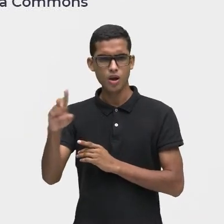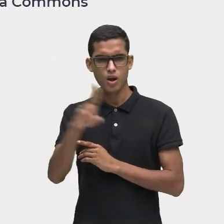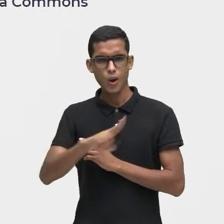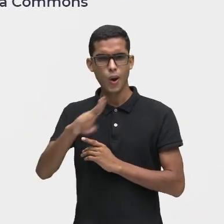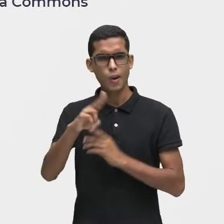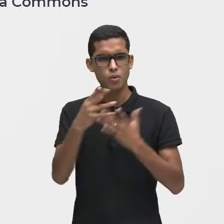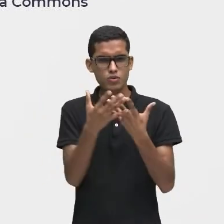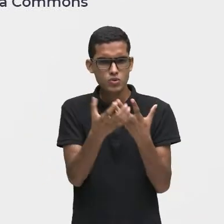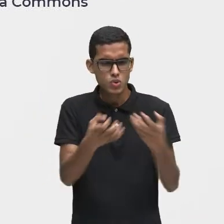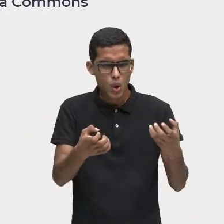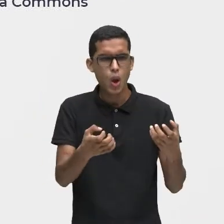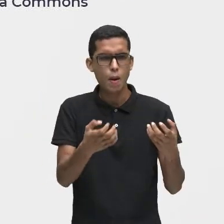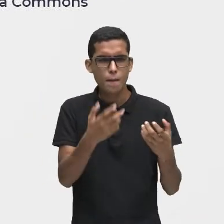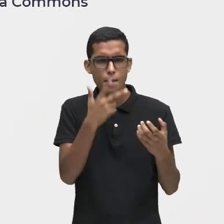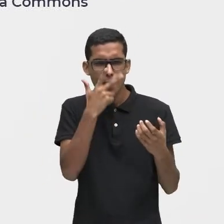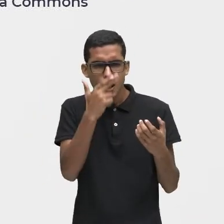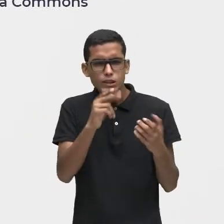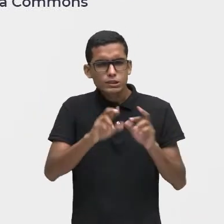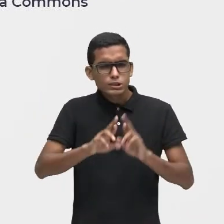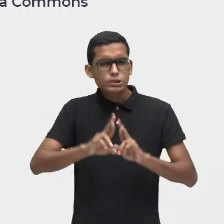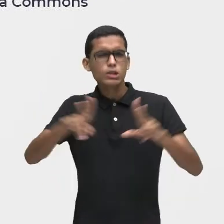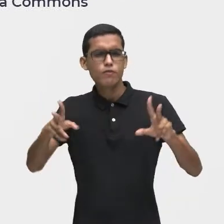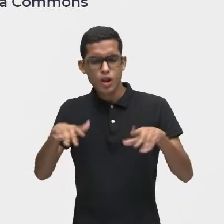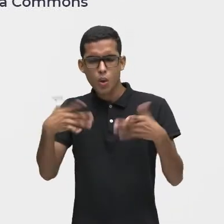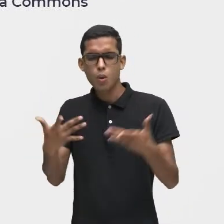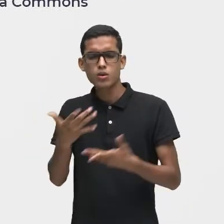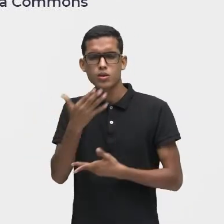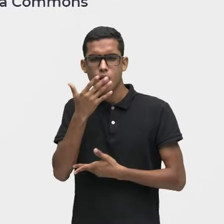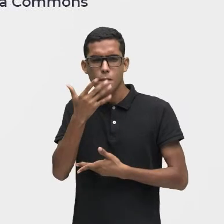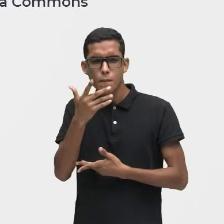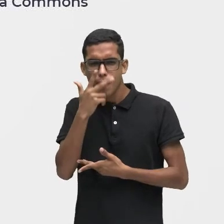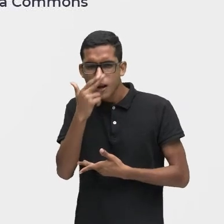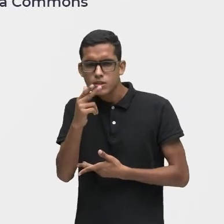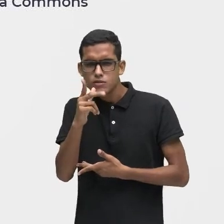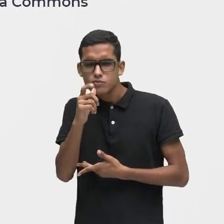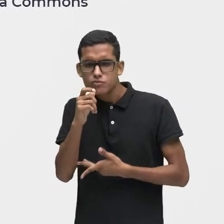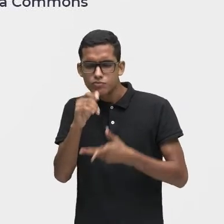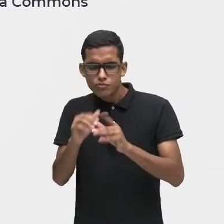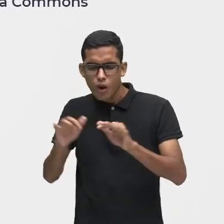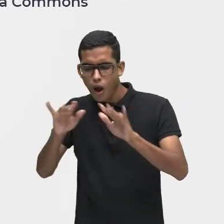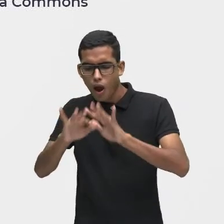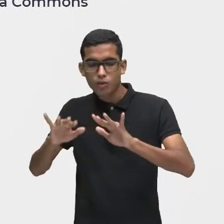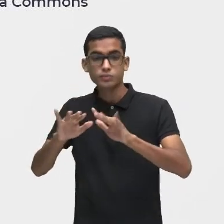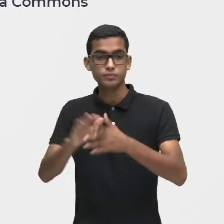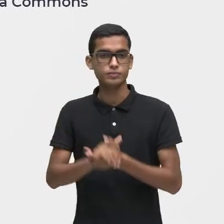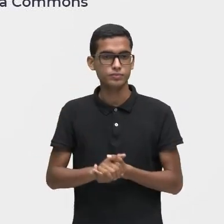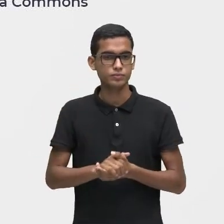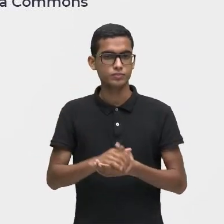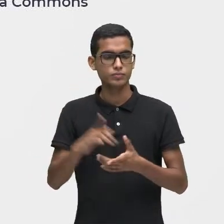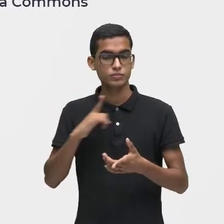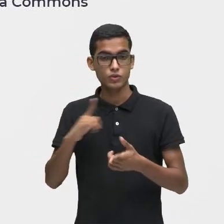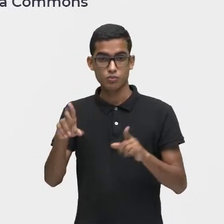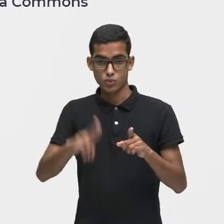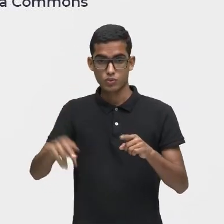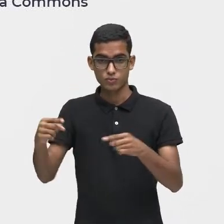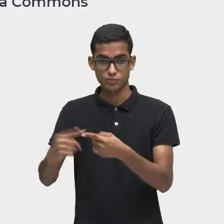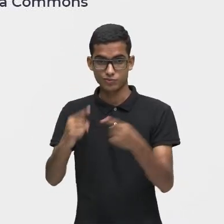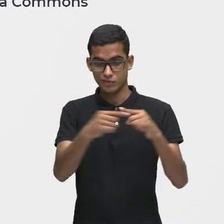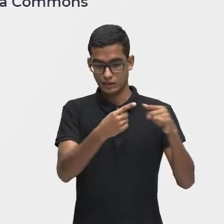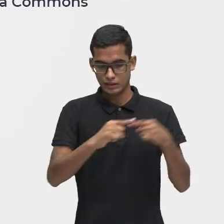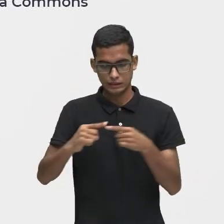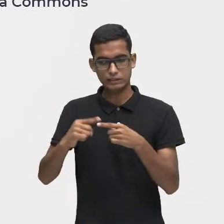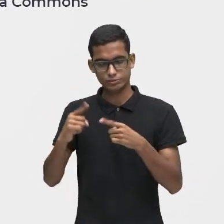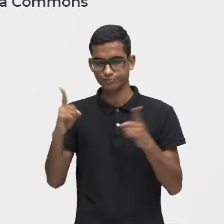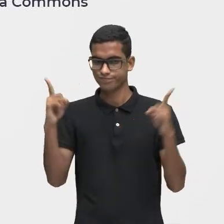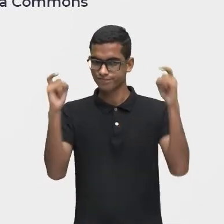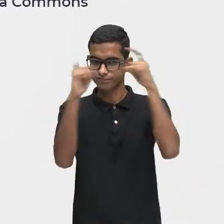claros do que quando molhados. Esse fato pode tornar a combinação de cores numa tarefa difícil. Quando